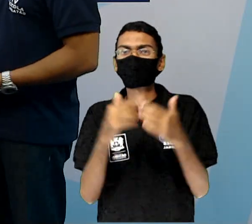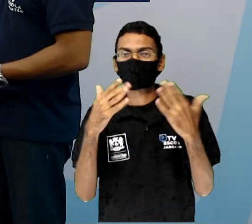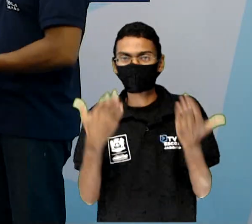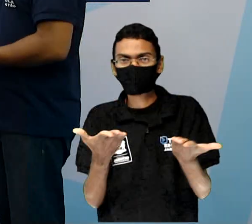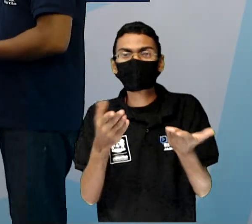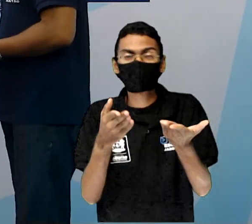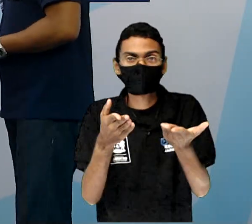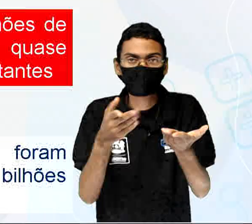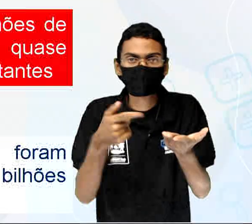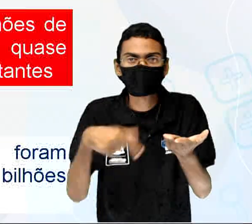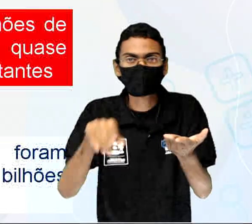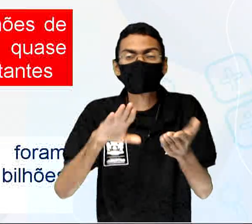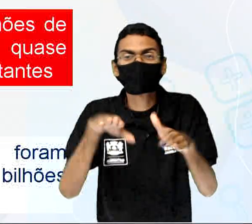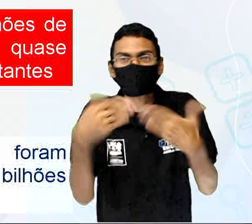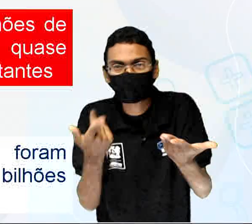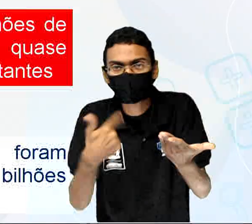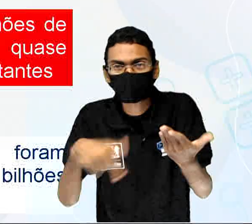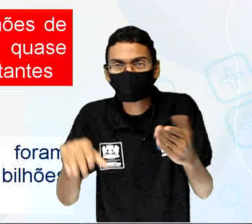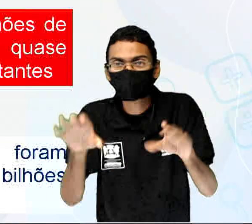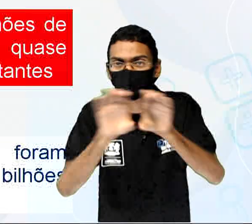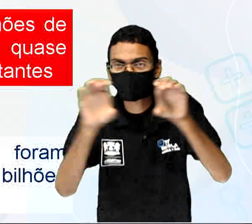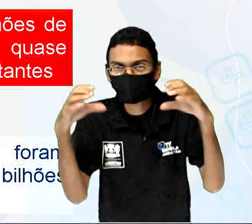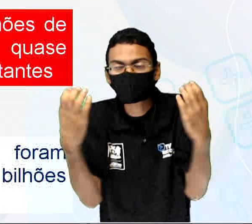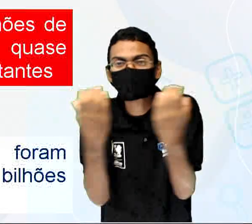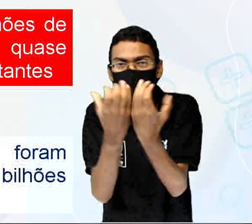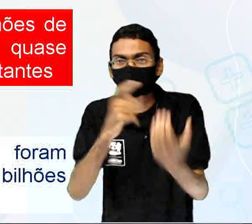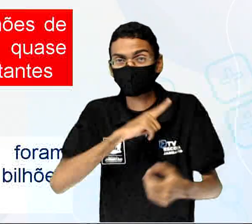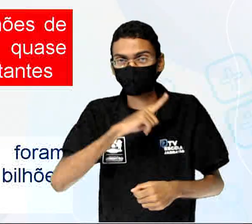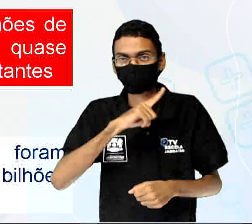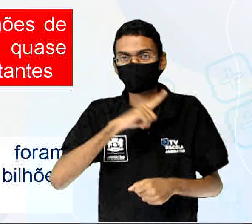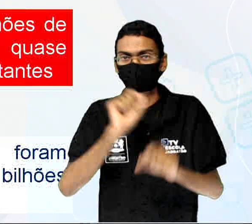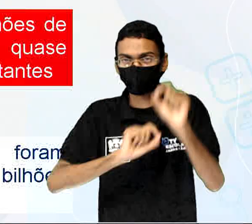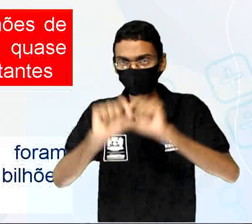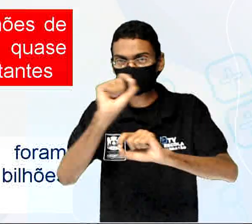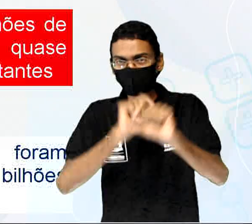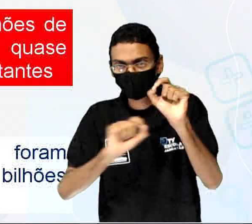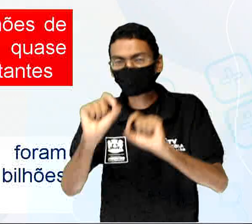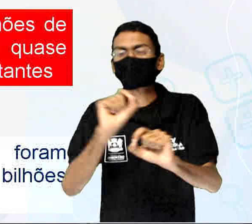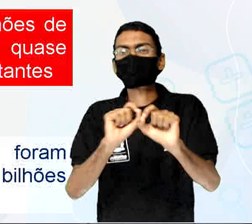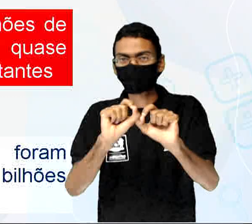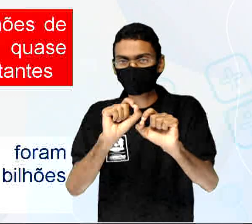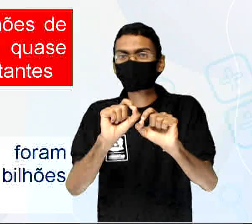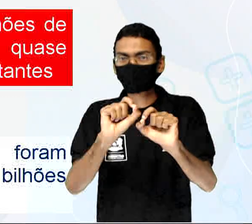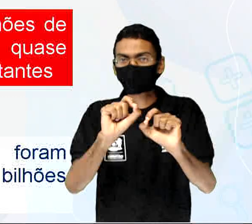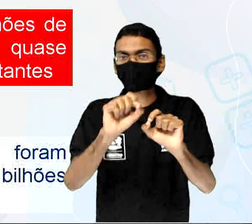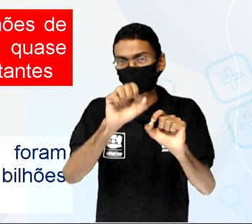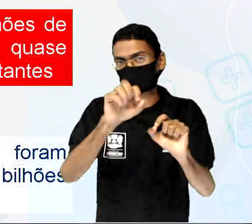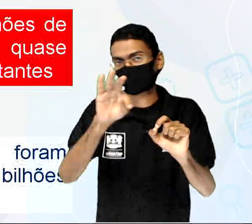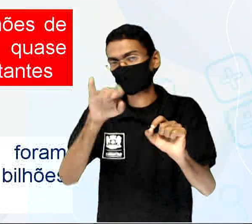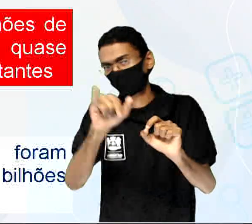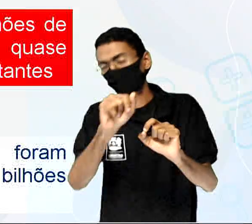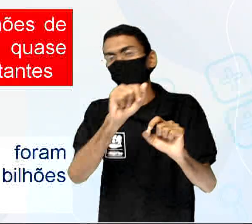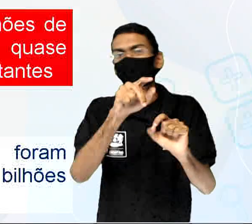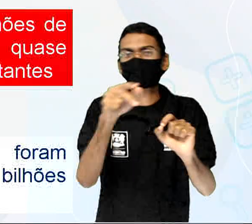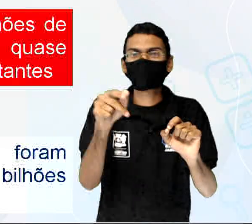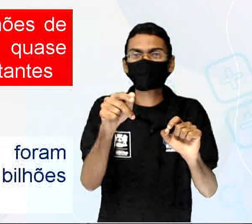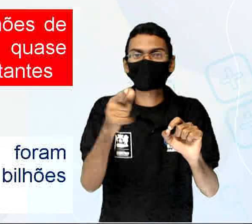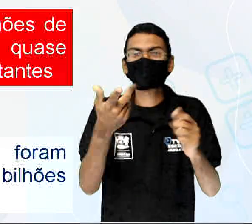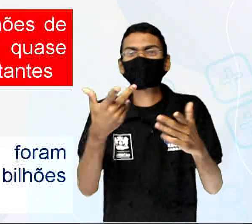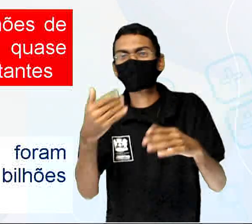domínio. Então, a comunidade possui a sua sede em Minsk, a capital na Bielorrússia, né? Capital da